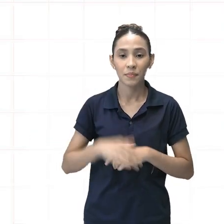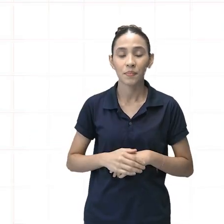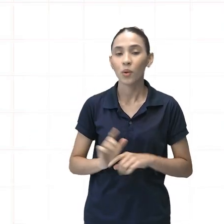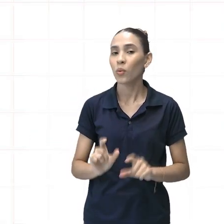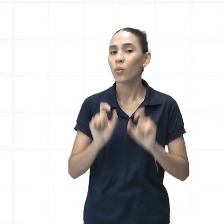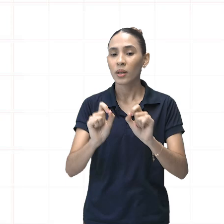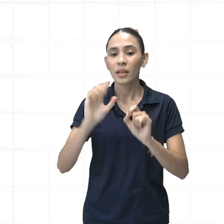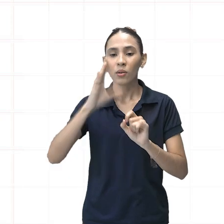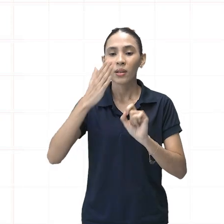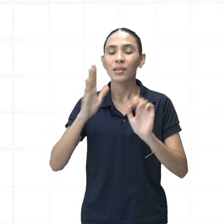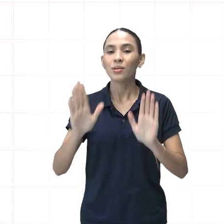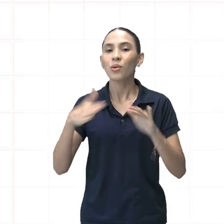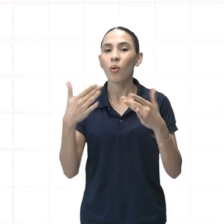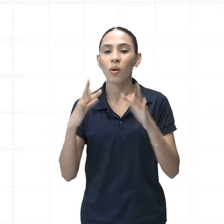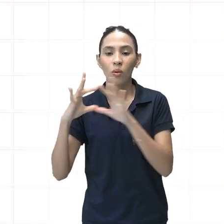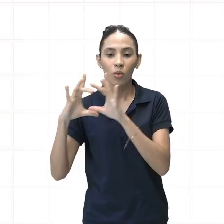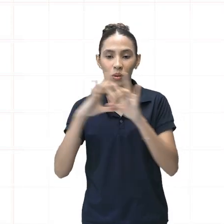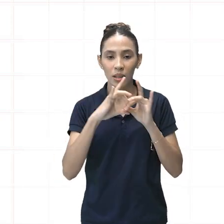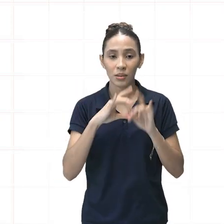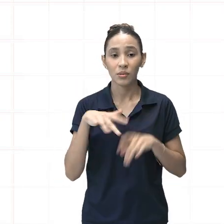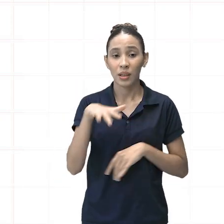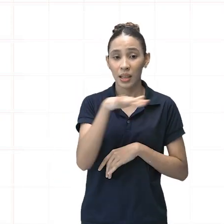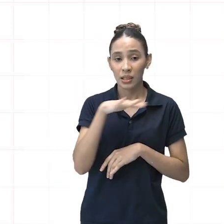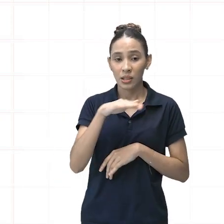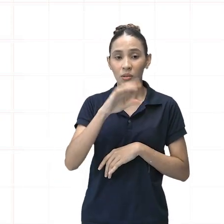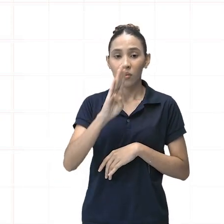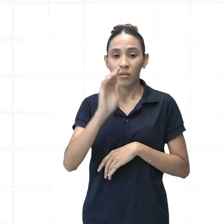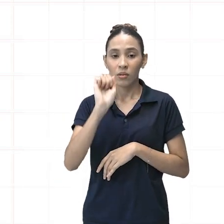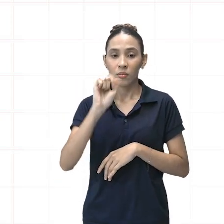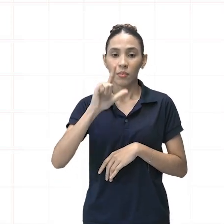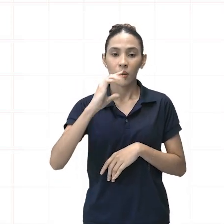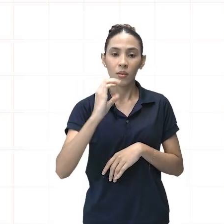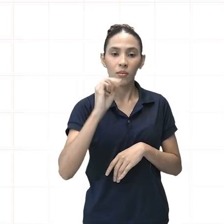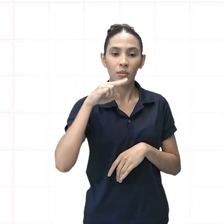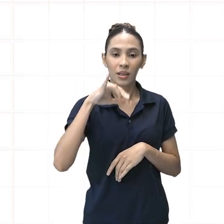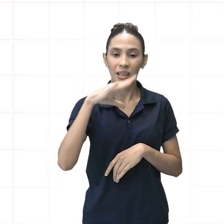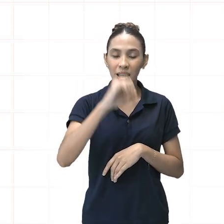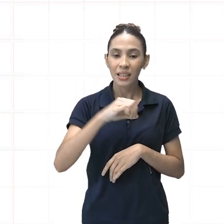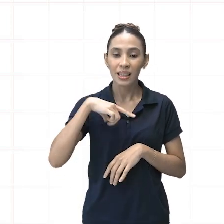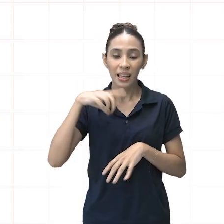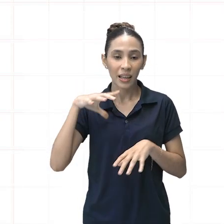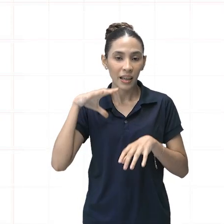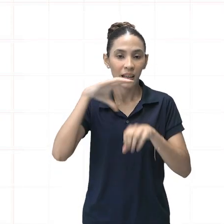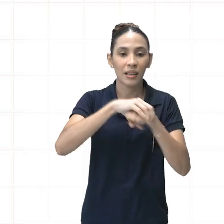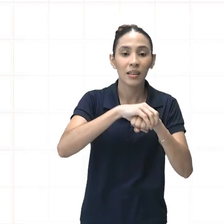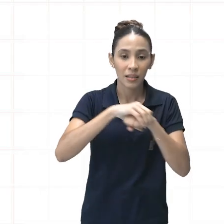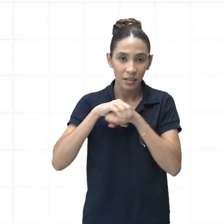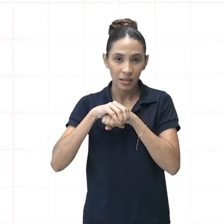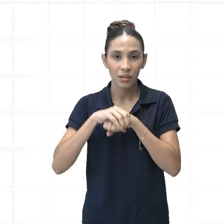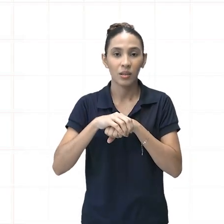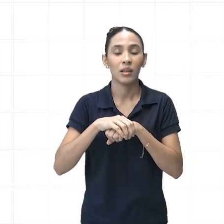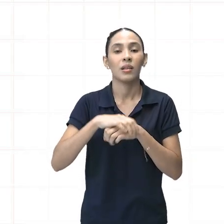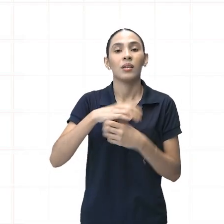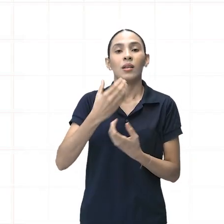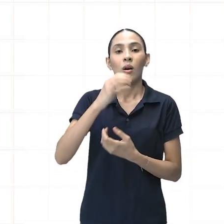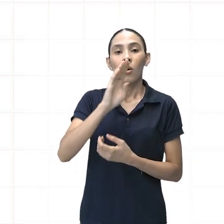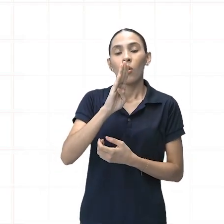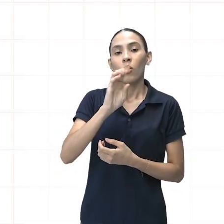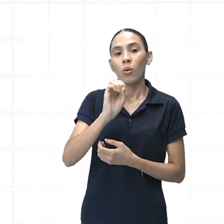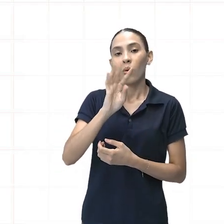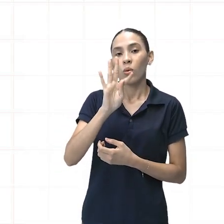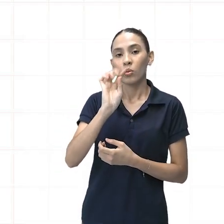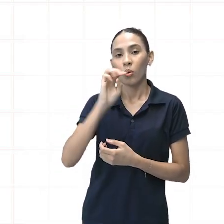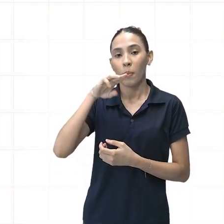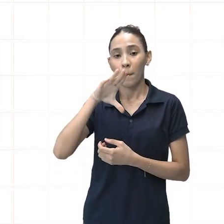que acontece? Qual é o contexto? Região balcânica era dominada pelo Império Otomano. Balcãs é